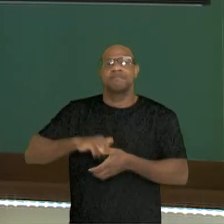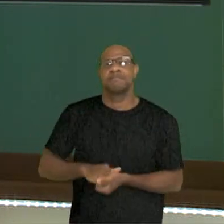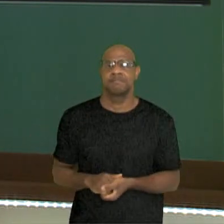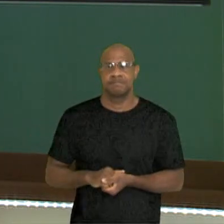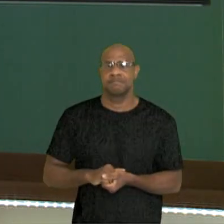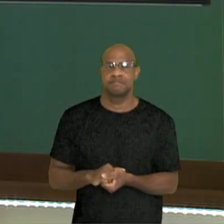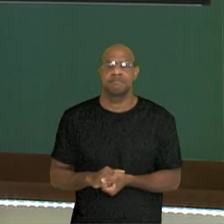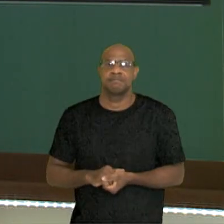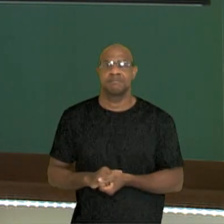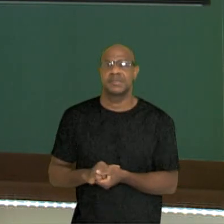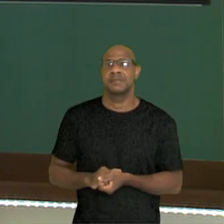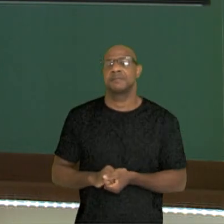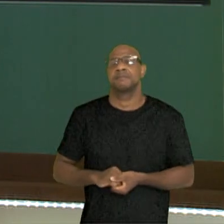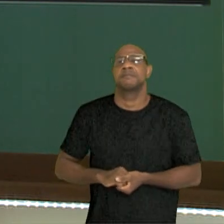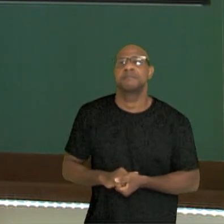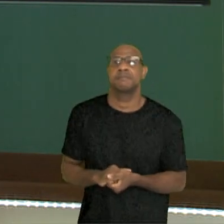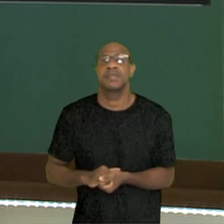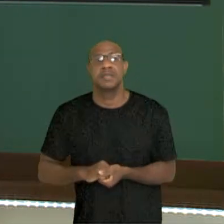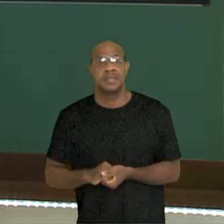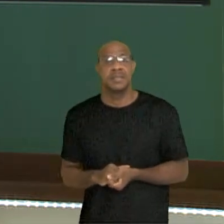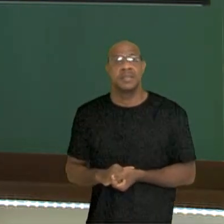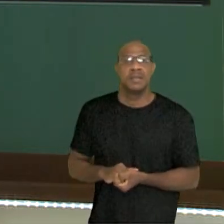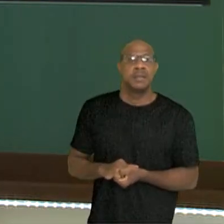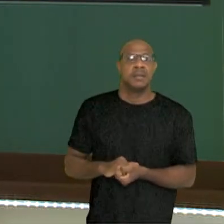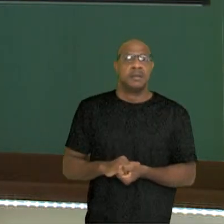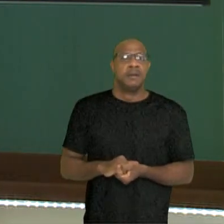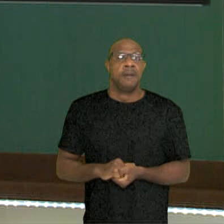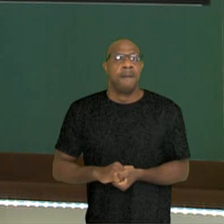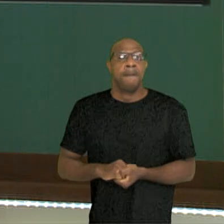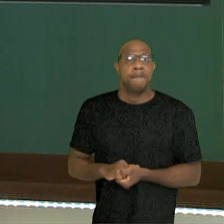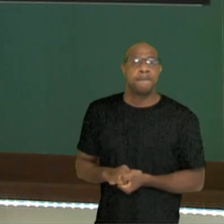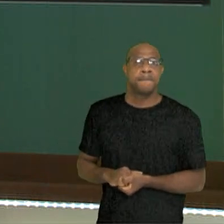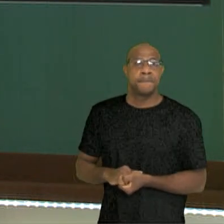dos domínios romanos sobre suas províncias.